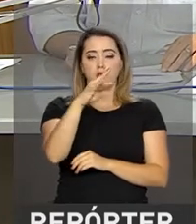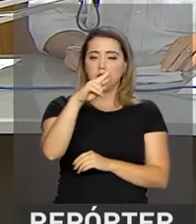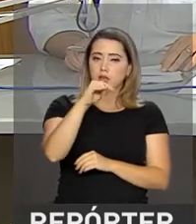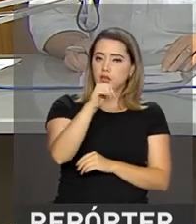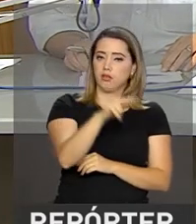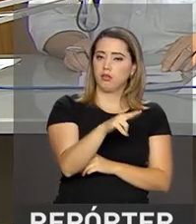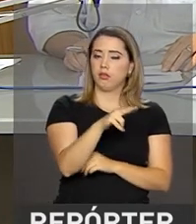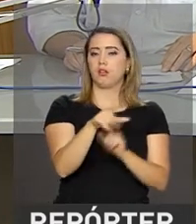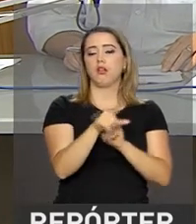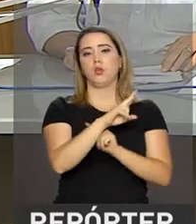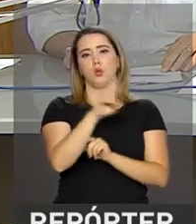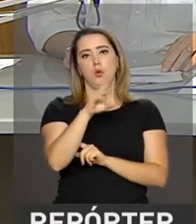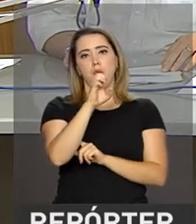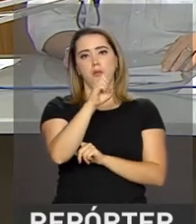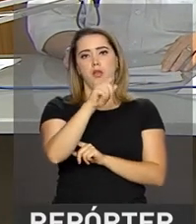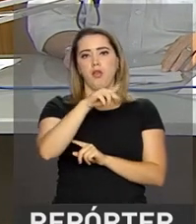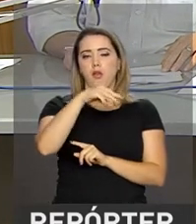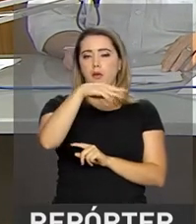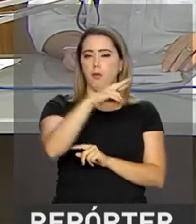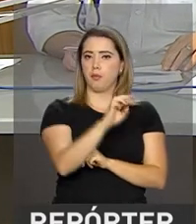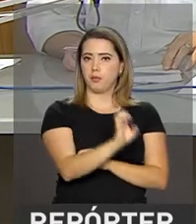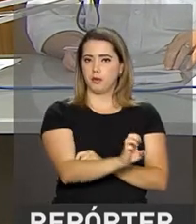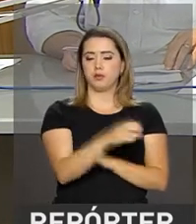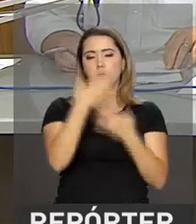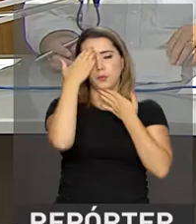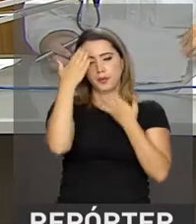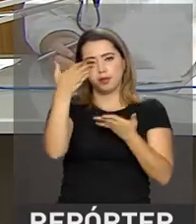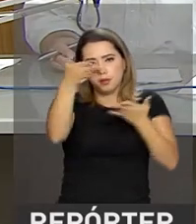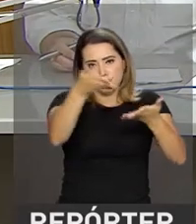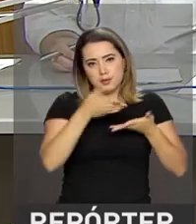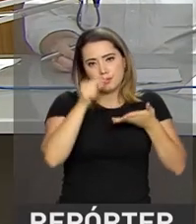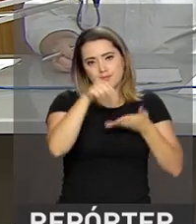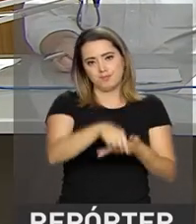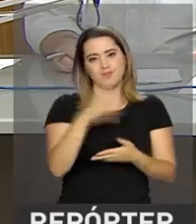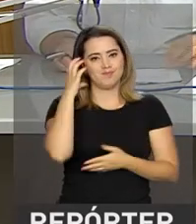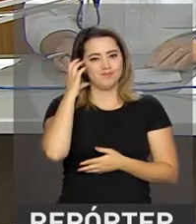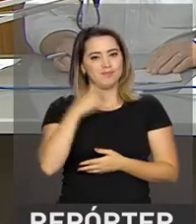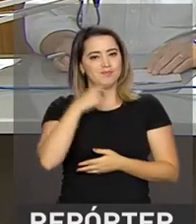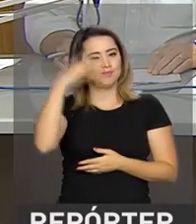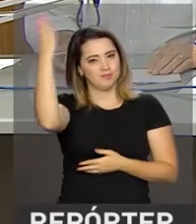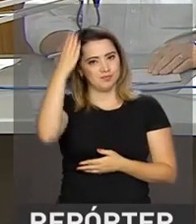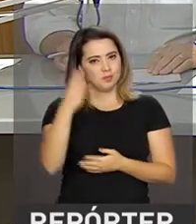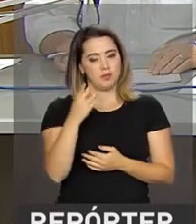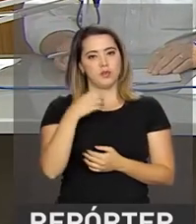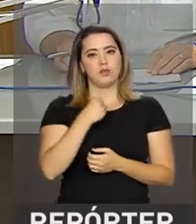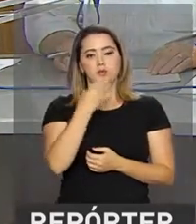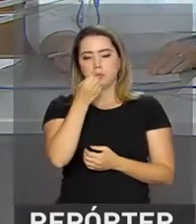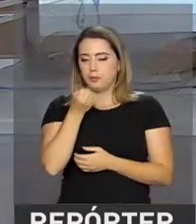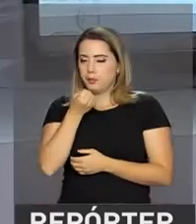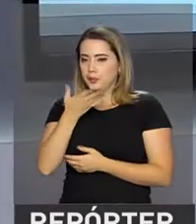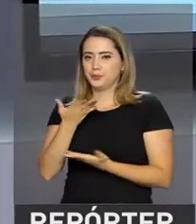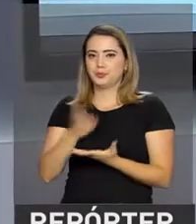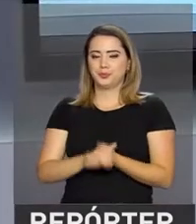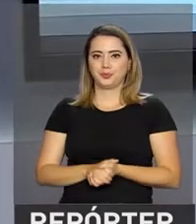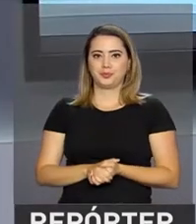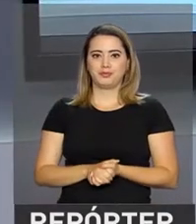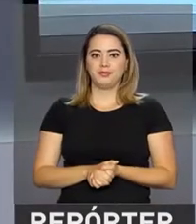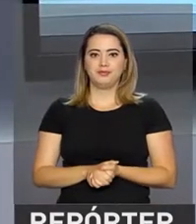elmer vicenzi diretor muito obrigada pela sua participação aqui ao vivo na voz do brasil foi um prazer e conta sempre connosco